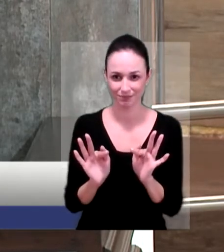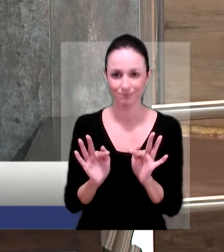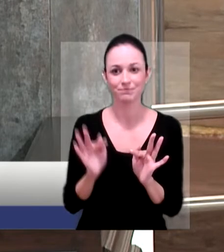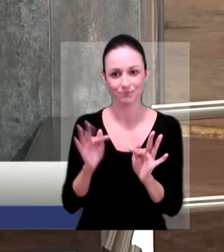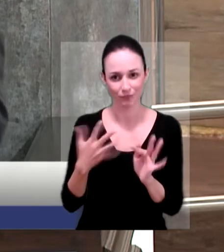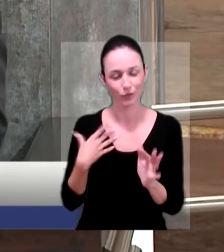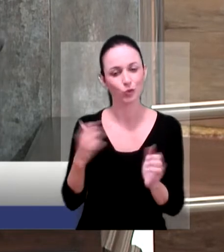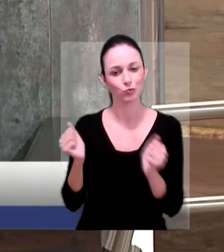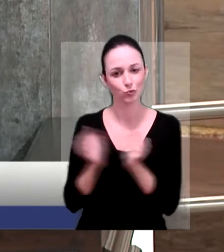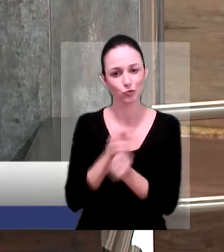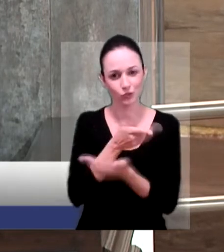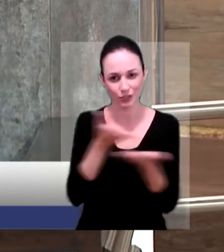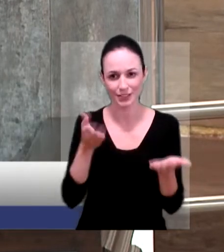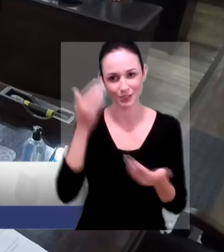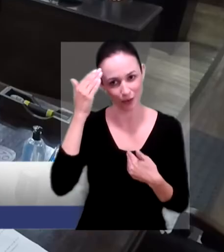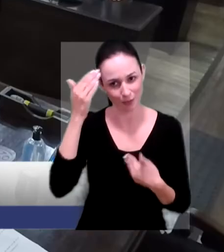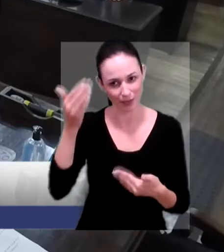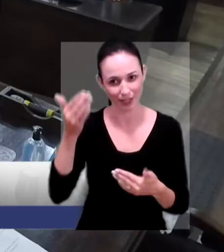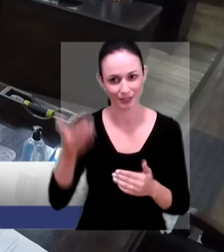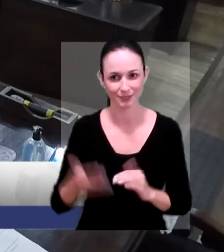Obrigado.